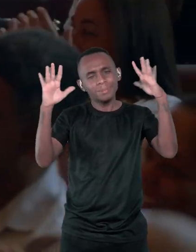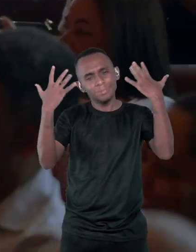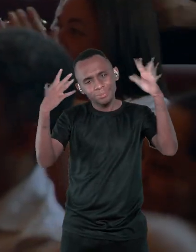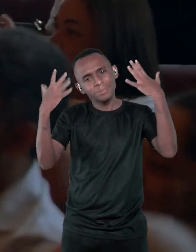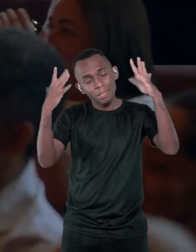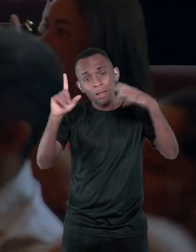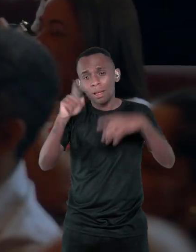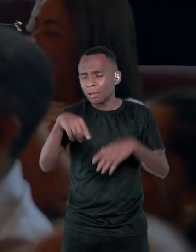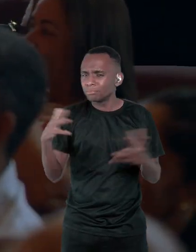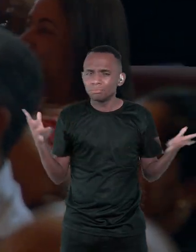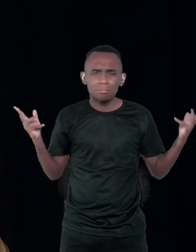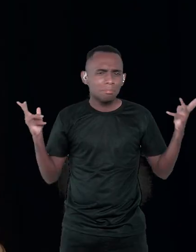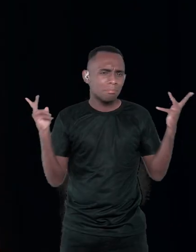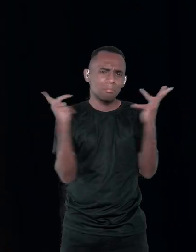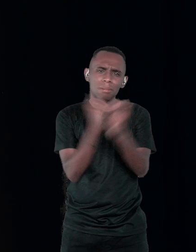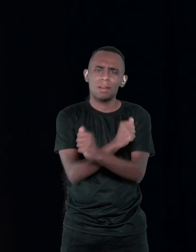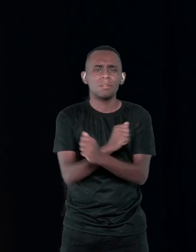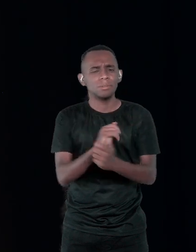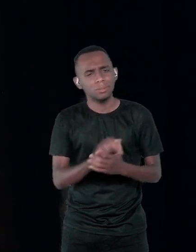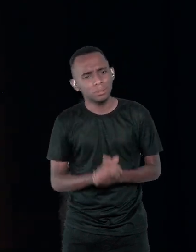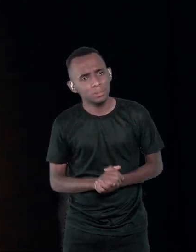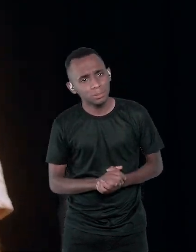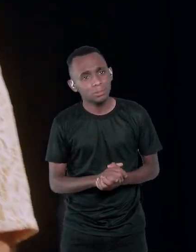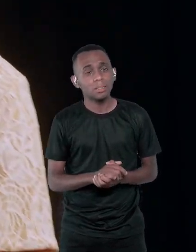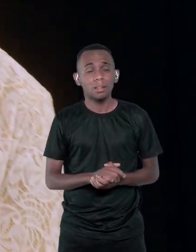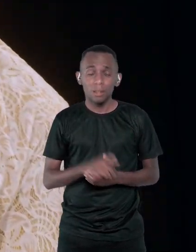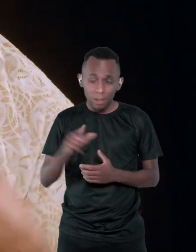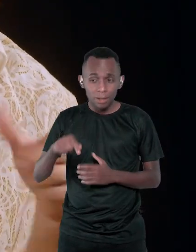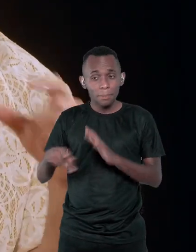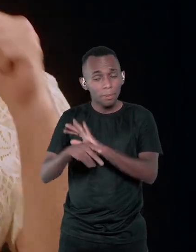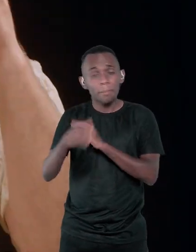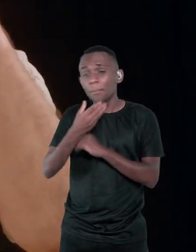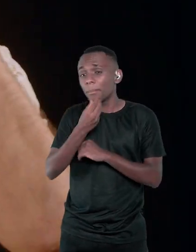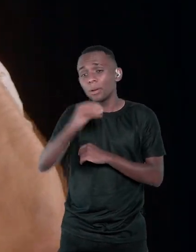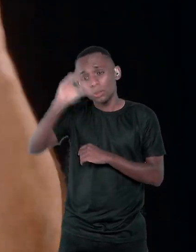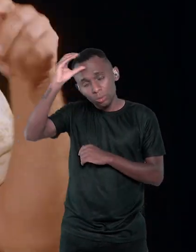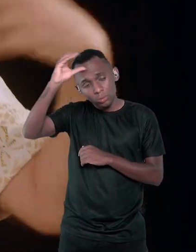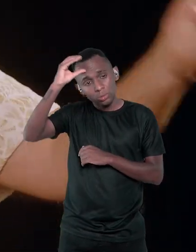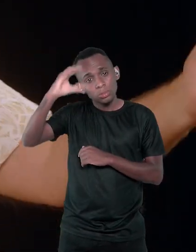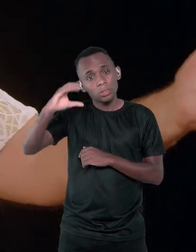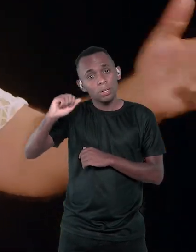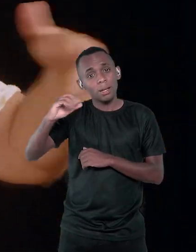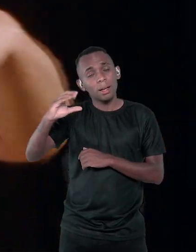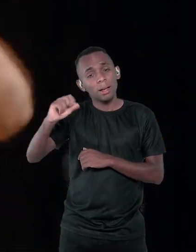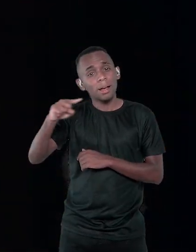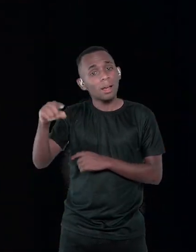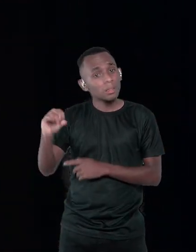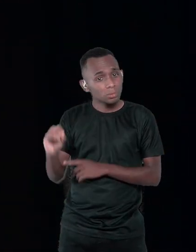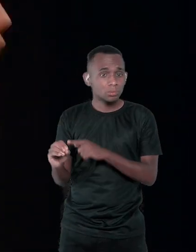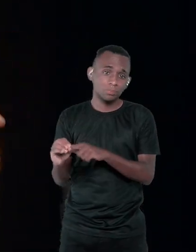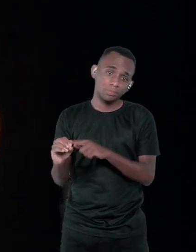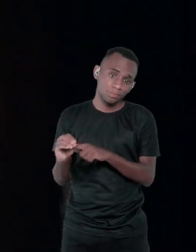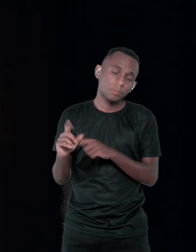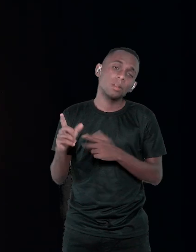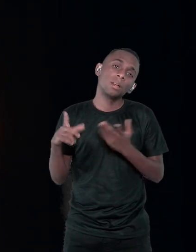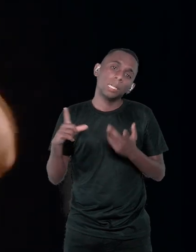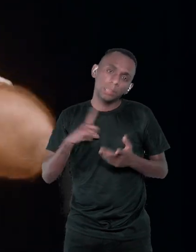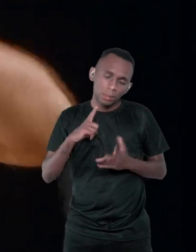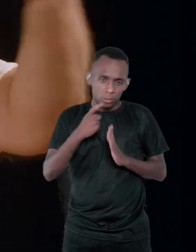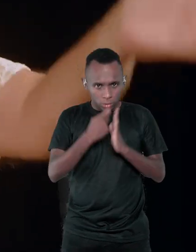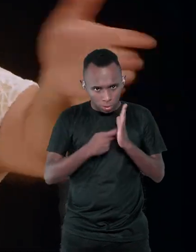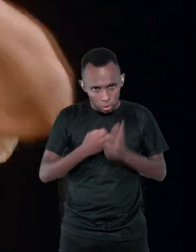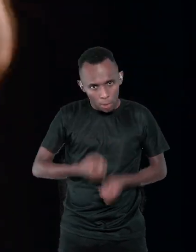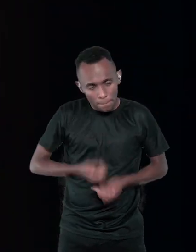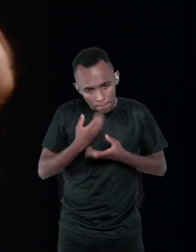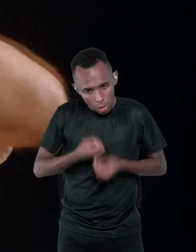na plateia aplaudem a leitura de Zeca. É do Cacá, do Mar de Mineiro. Tem um poema chamado Mar de